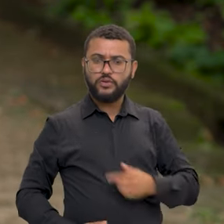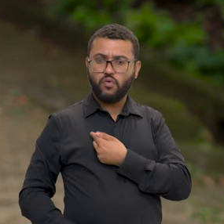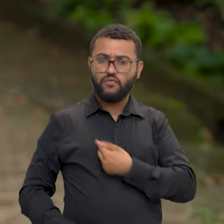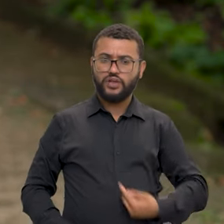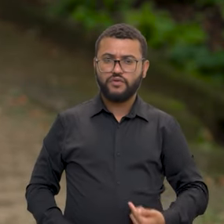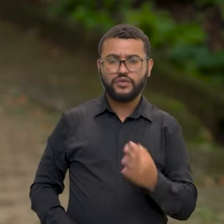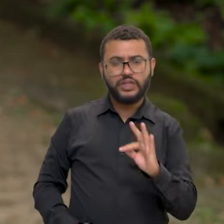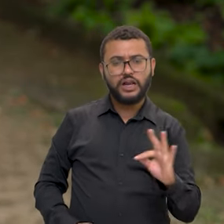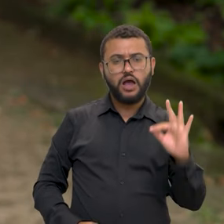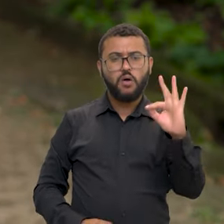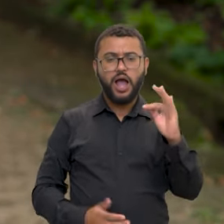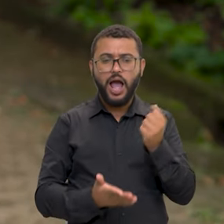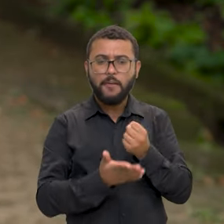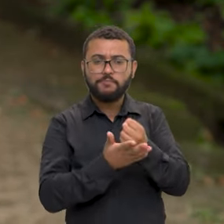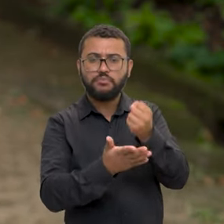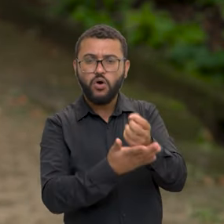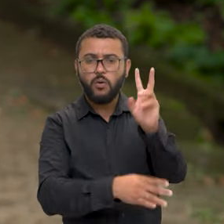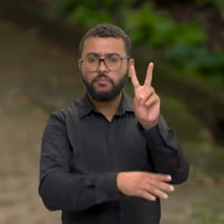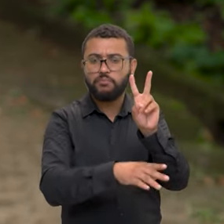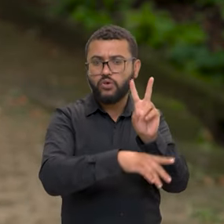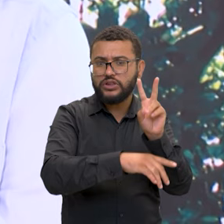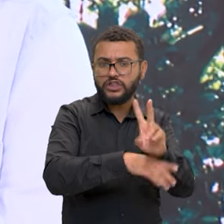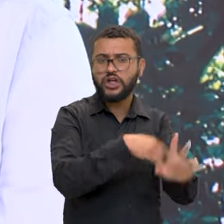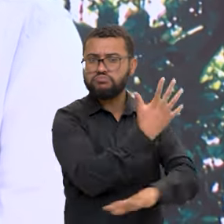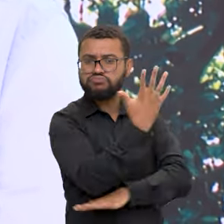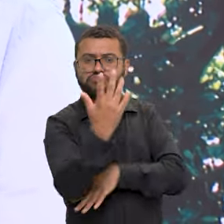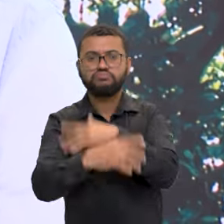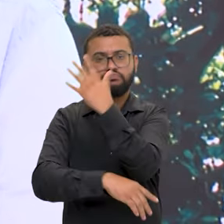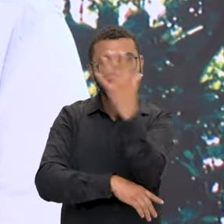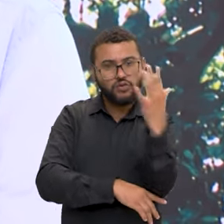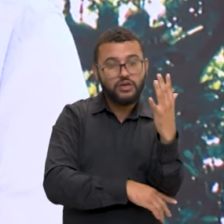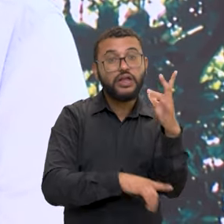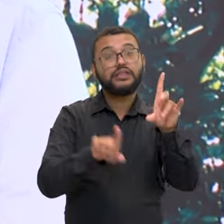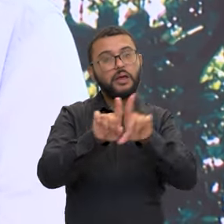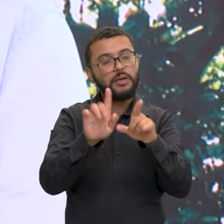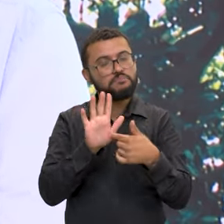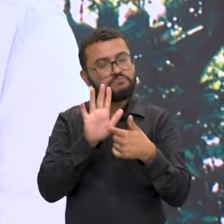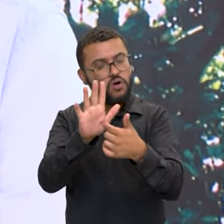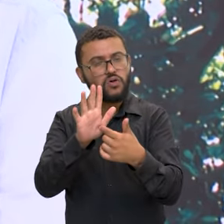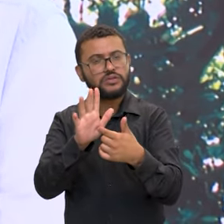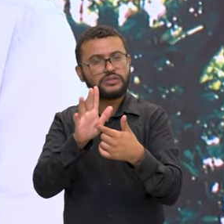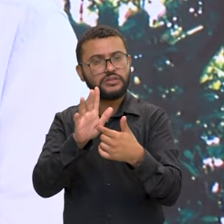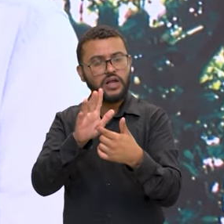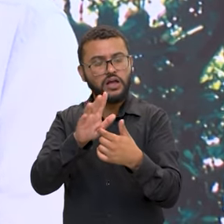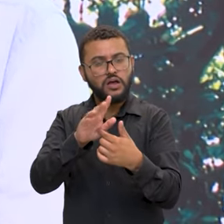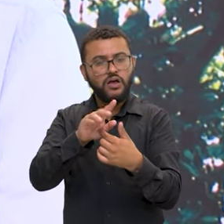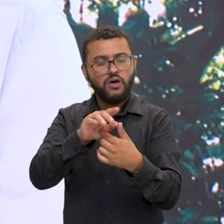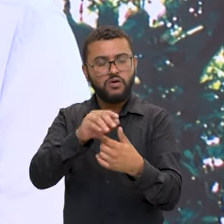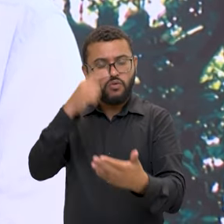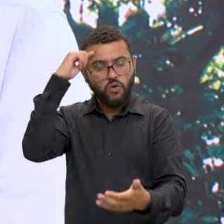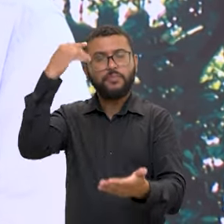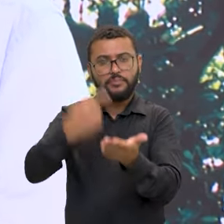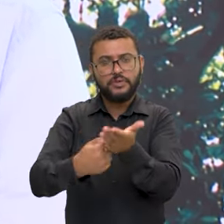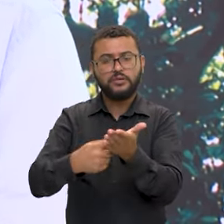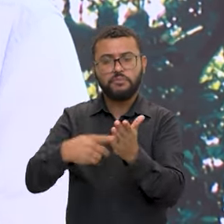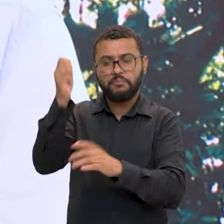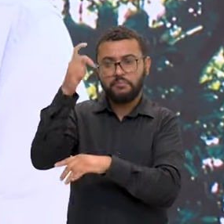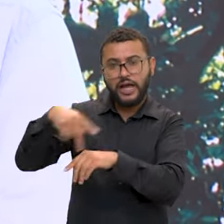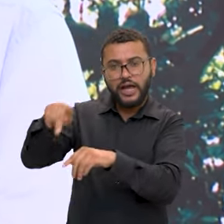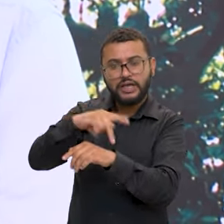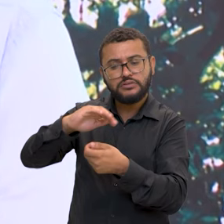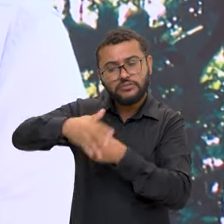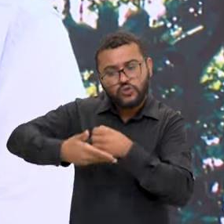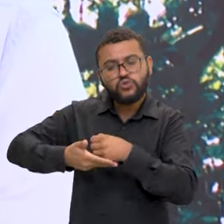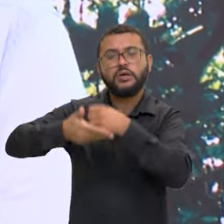país com a agenda global de sustentabilidade. A decisão do presidente Lula de convocar a cúpula